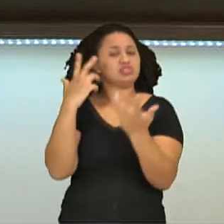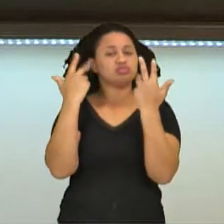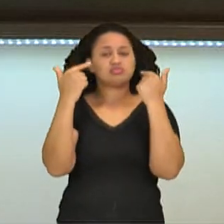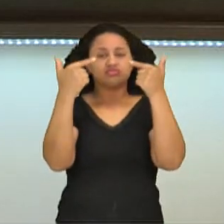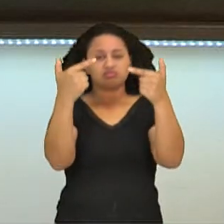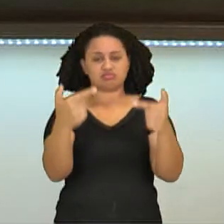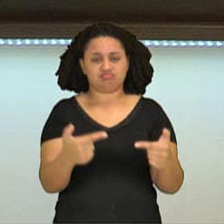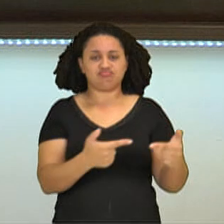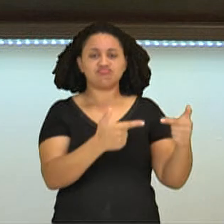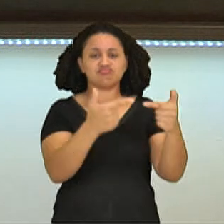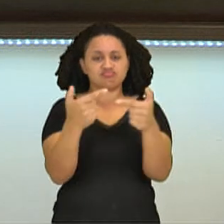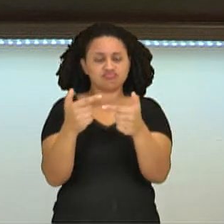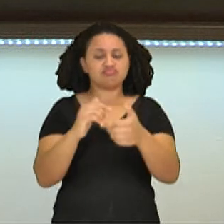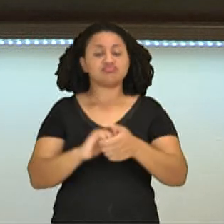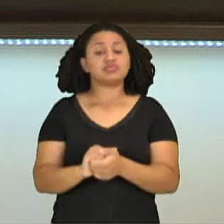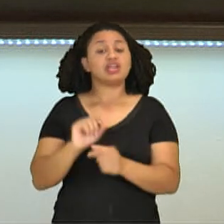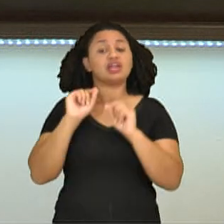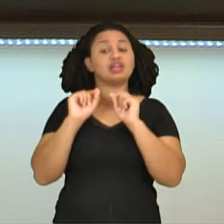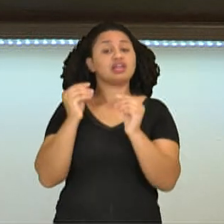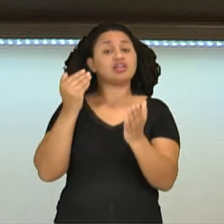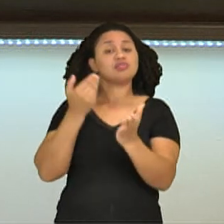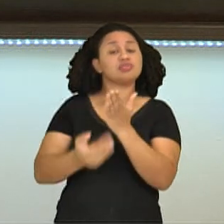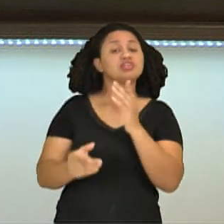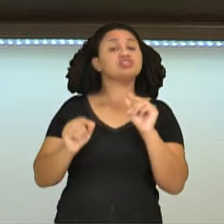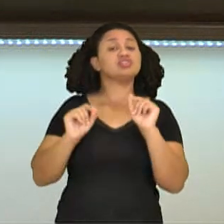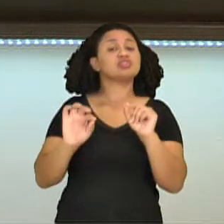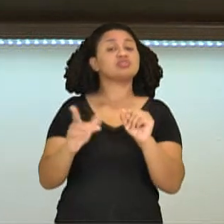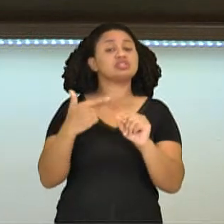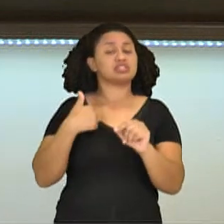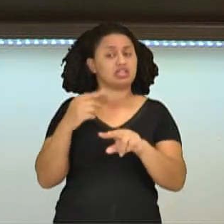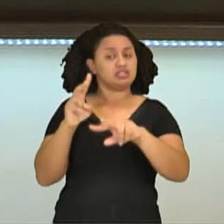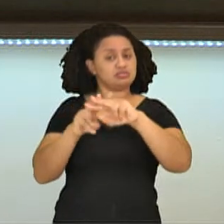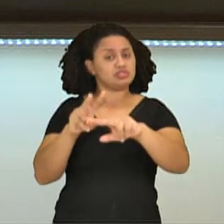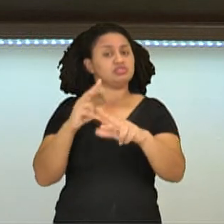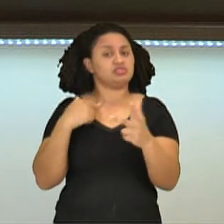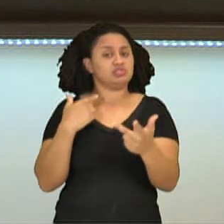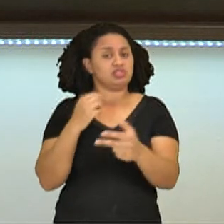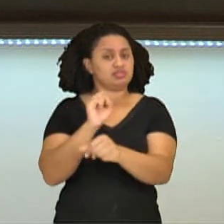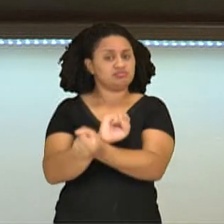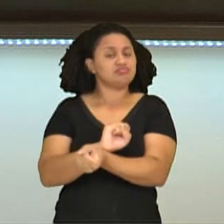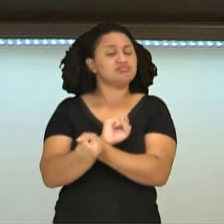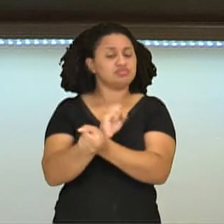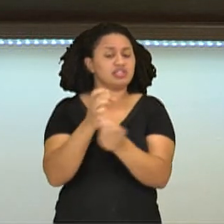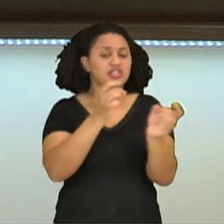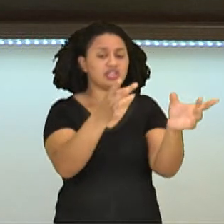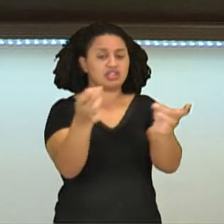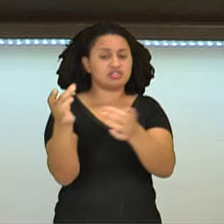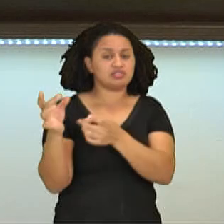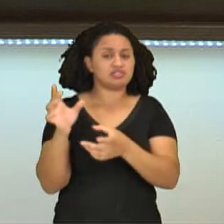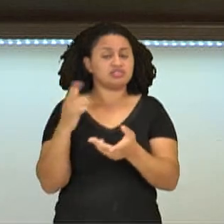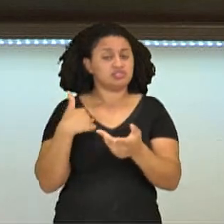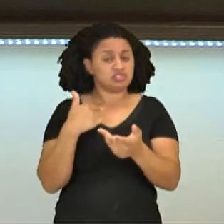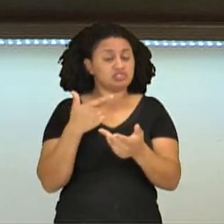os perdedores, acontecia o que com eles? Viravam prisioneiros de guerra. Vendidos como cativos, se